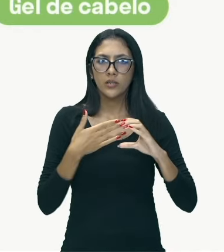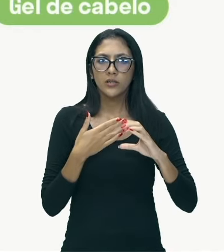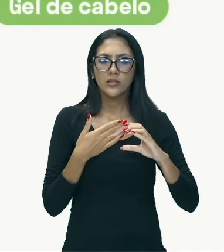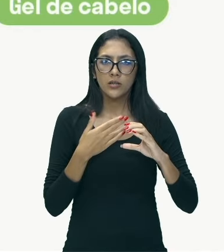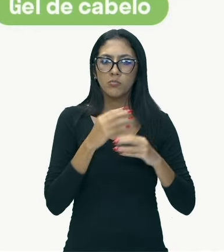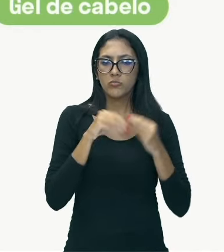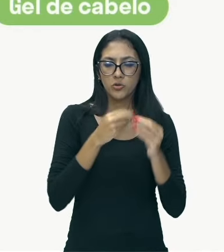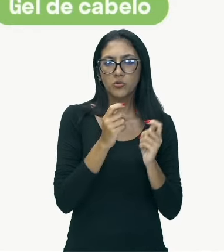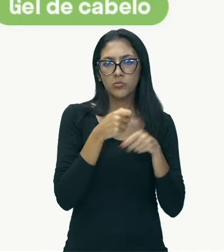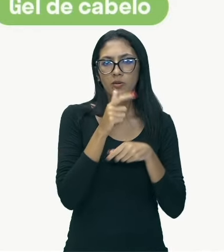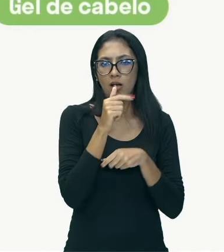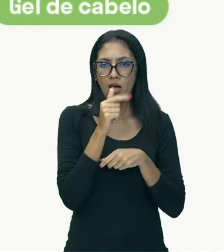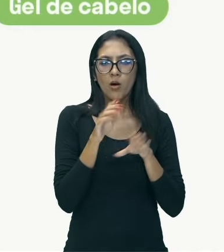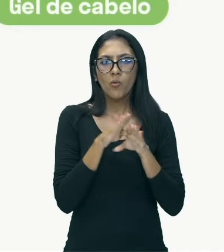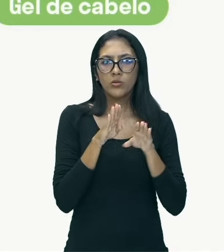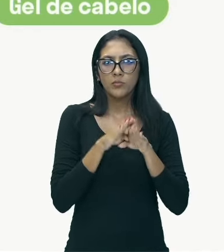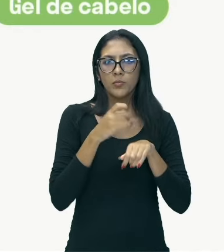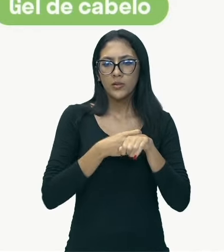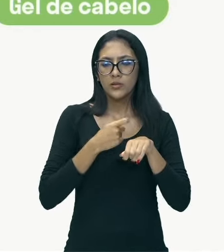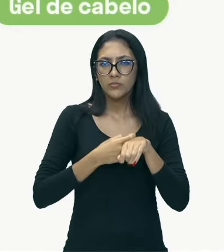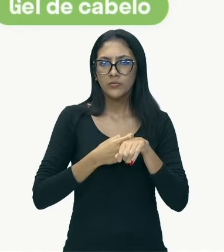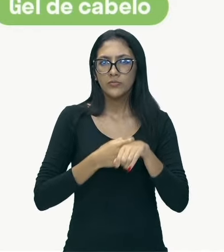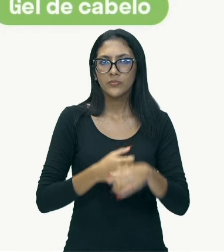um sólido, ok?